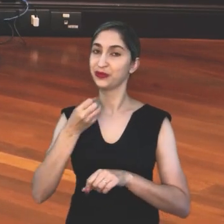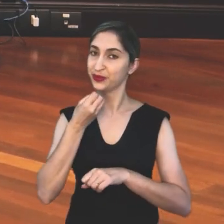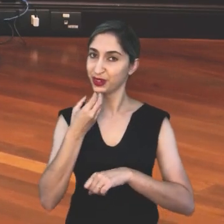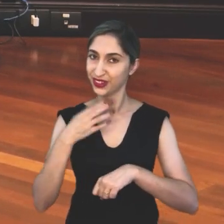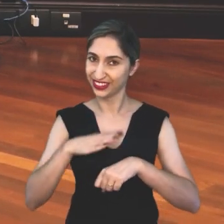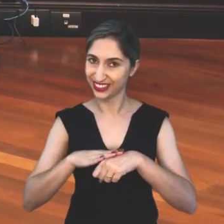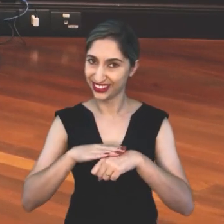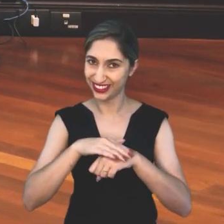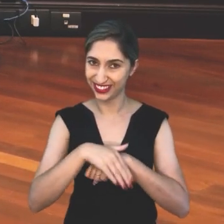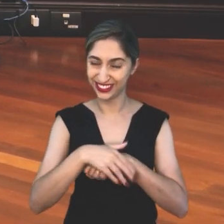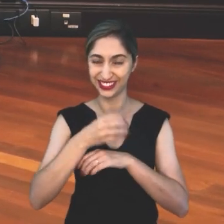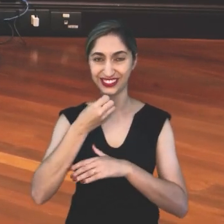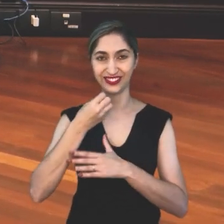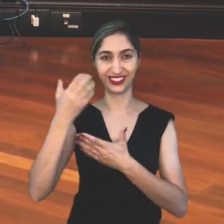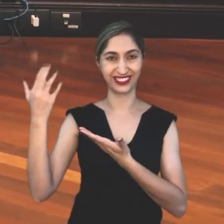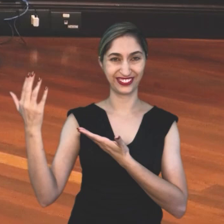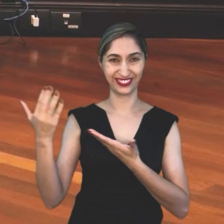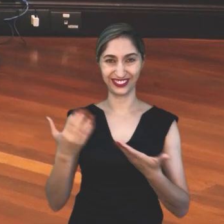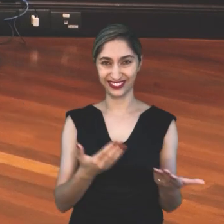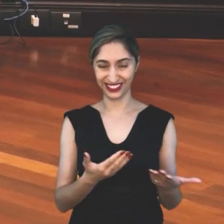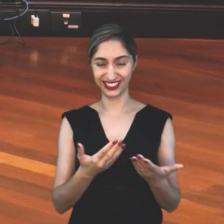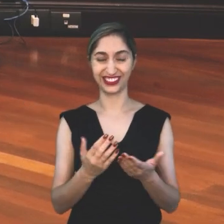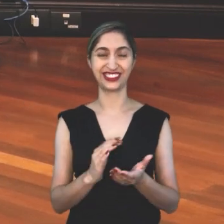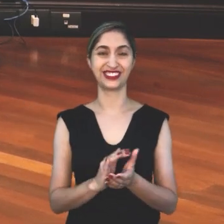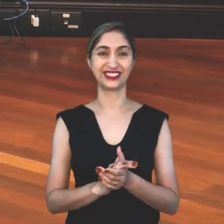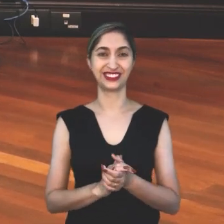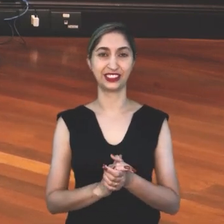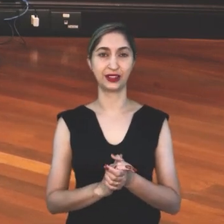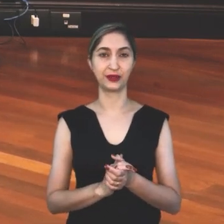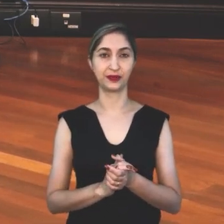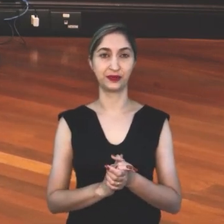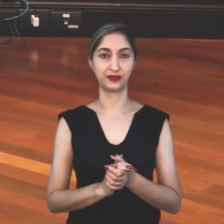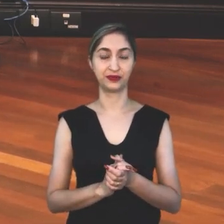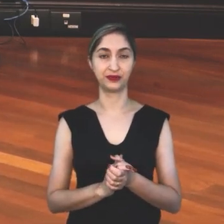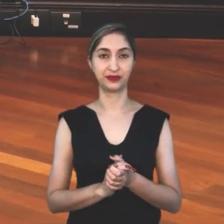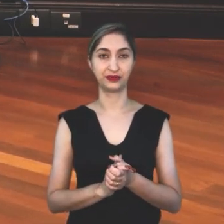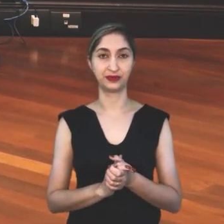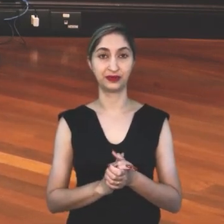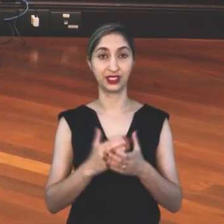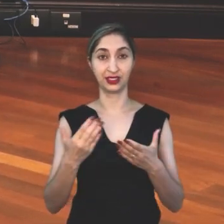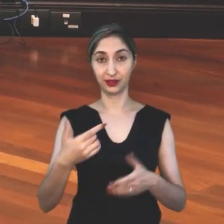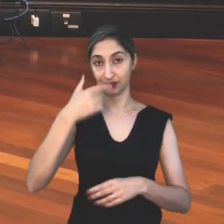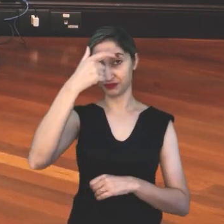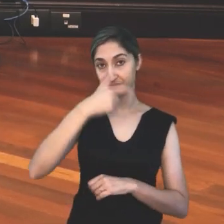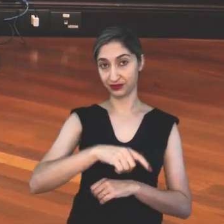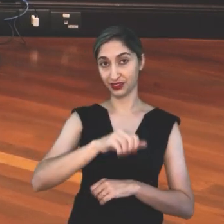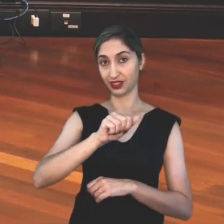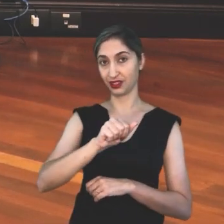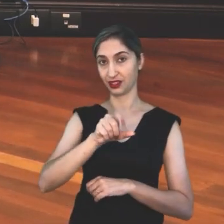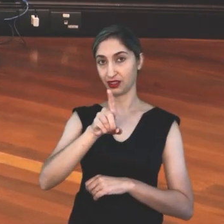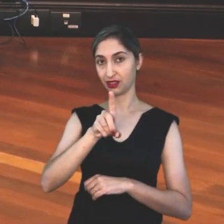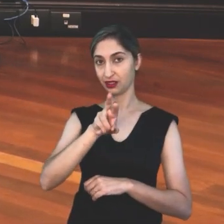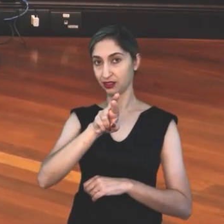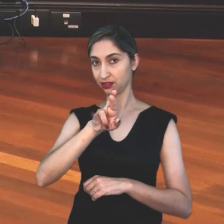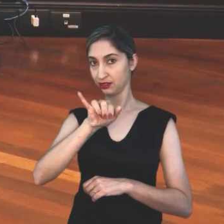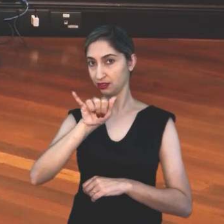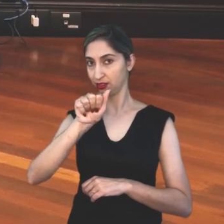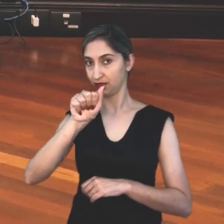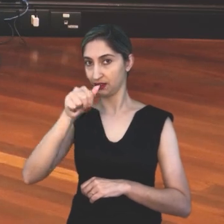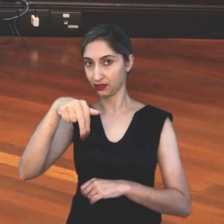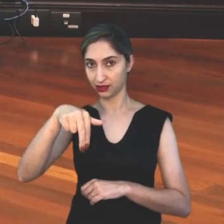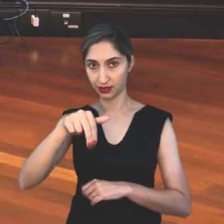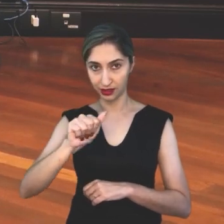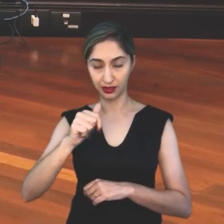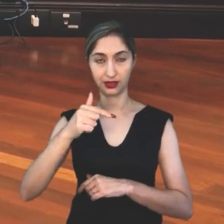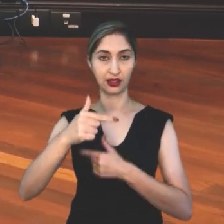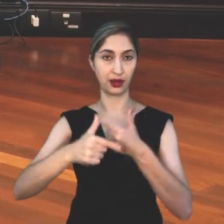tá? E tem a minha parceira aqui. Olá, boa noite, sejam muito bem-vindas, bem-vindos. Bom,